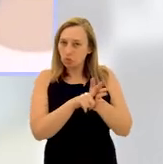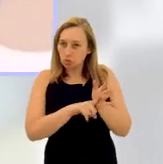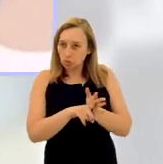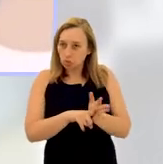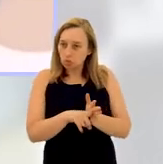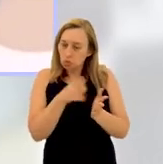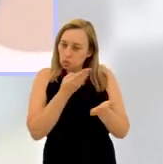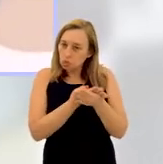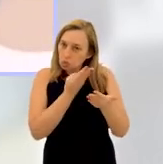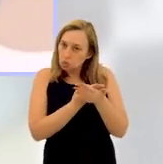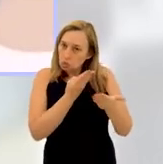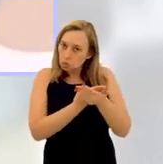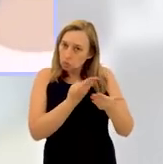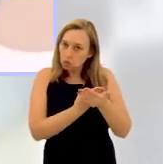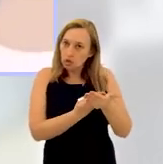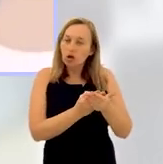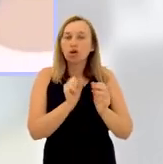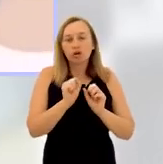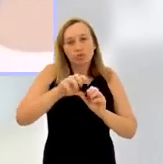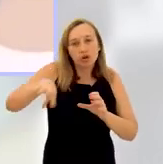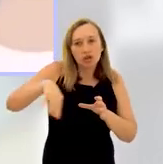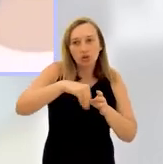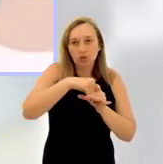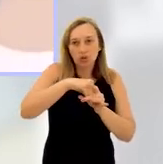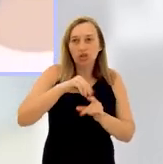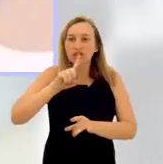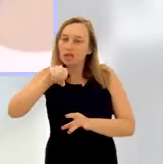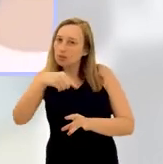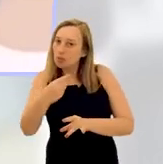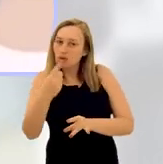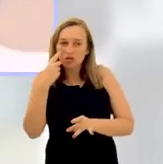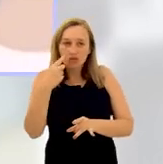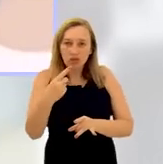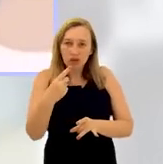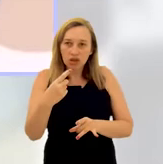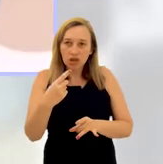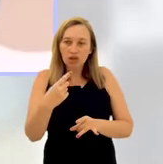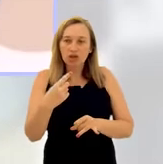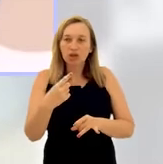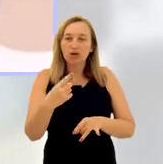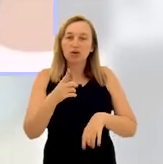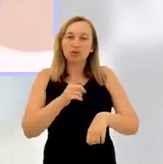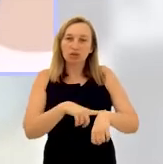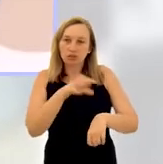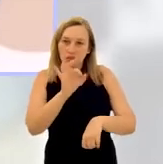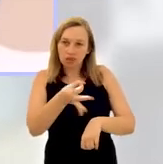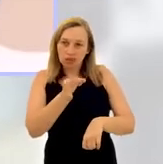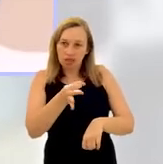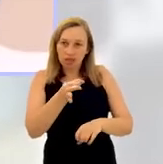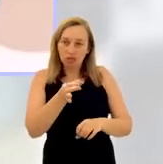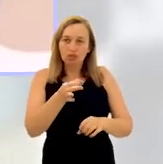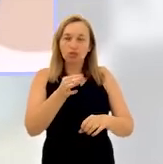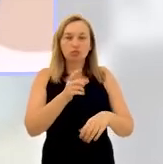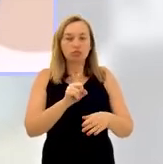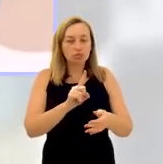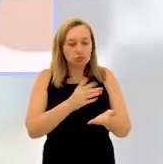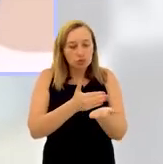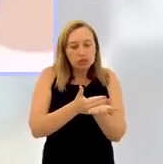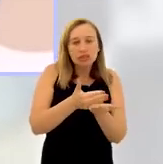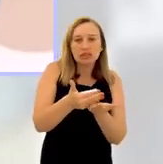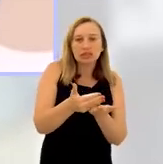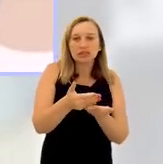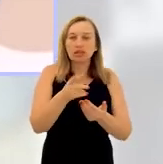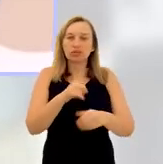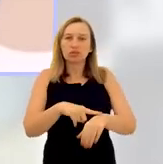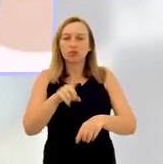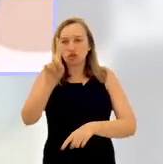passar para uma ideação, né? Então, estudar o que a gente pode implementar e depois prototipar e ter a validação. Então, no momento inicial, a gente viu,